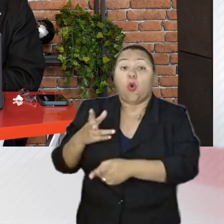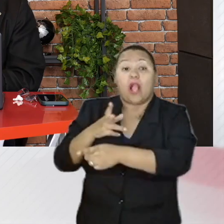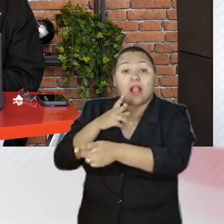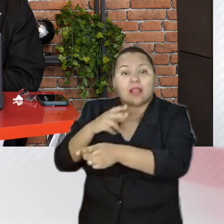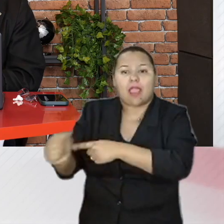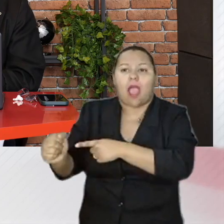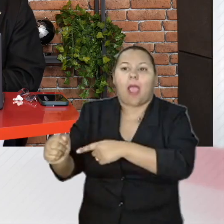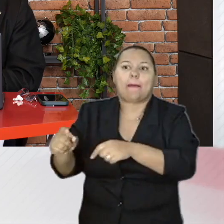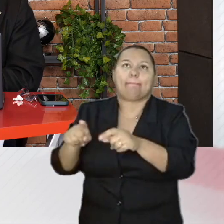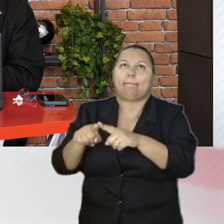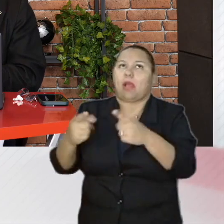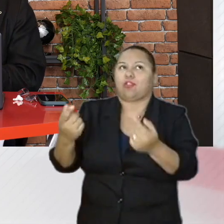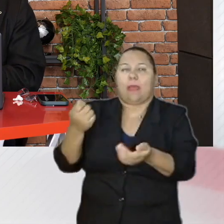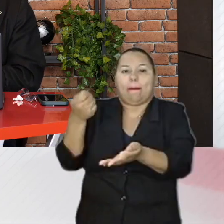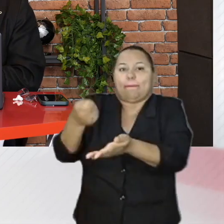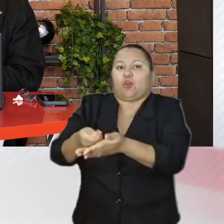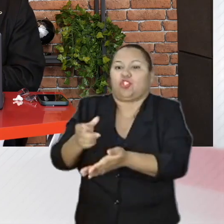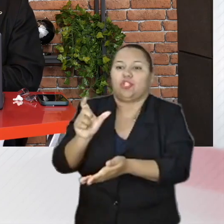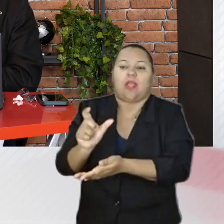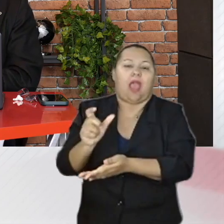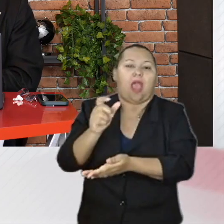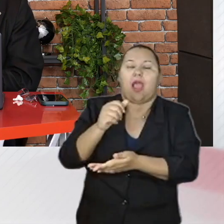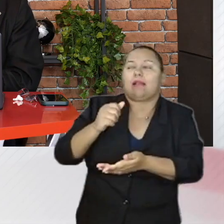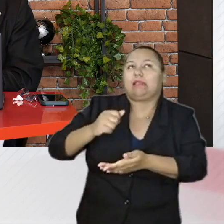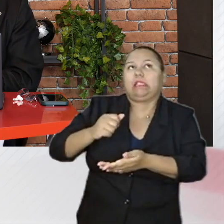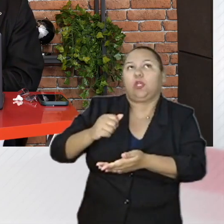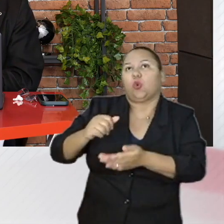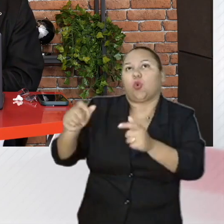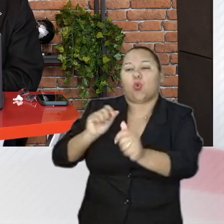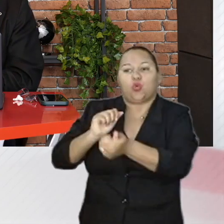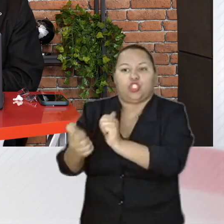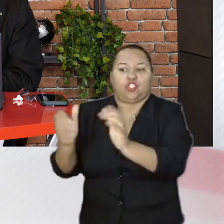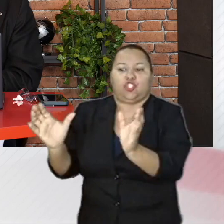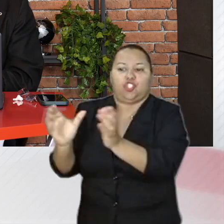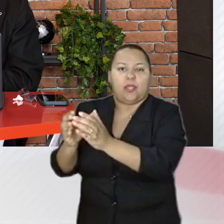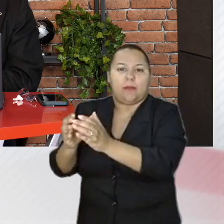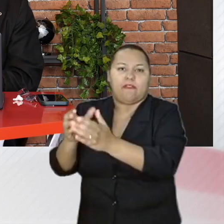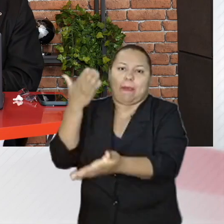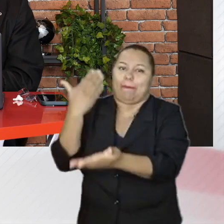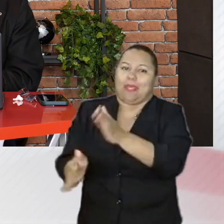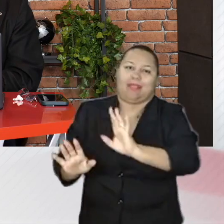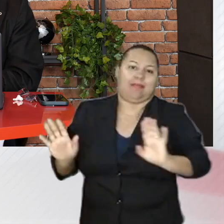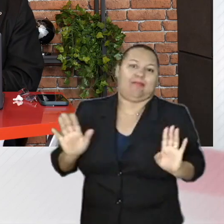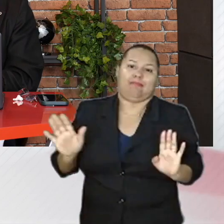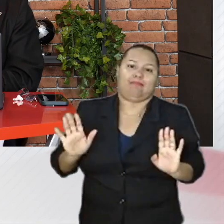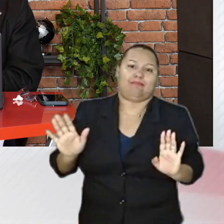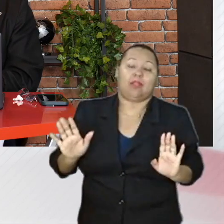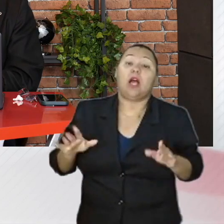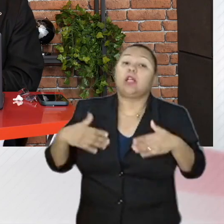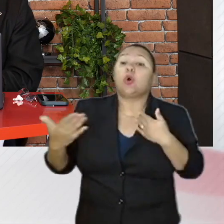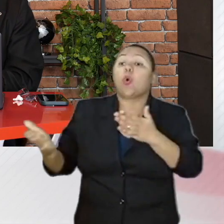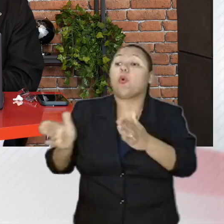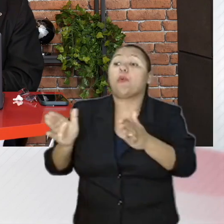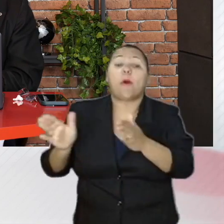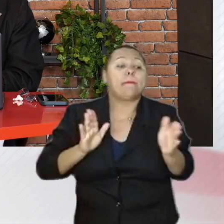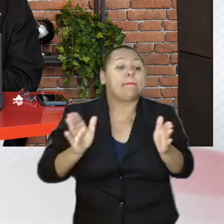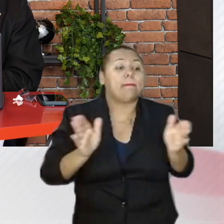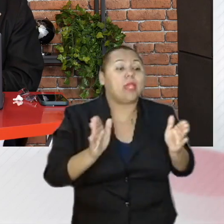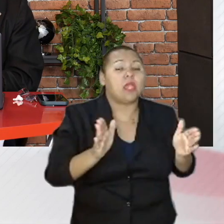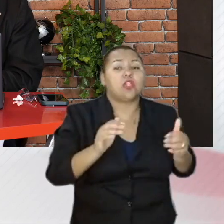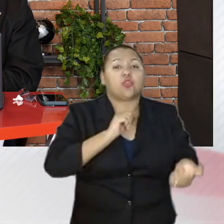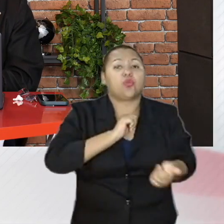parece óbvio, é a mesma coisa em relação em que momento que os jogadores vai receber o